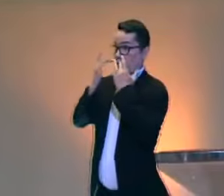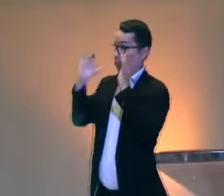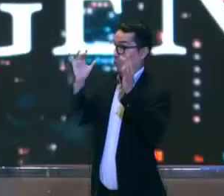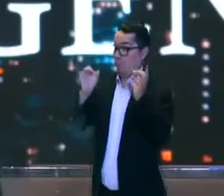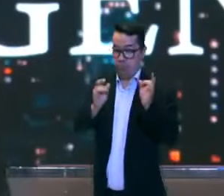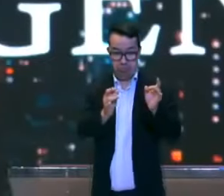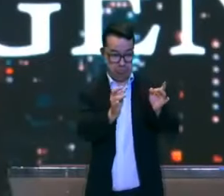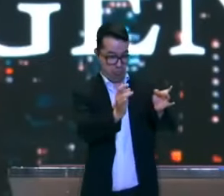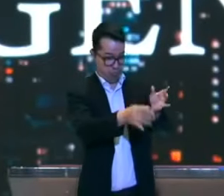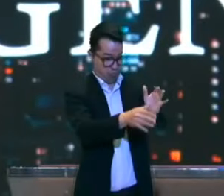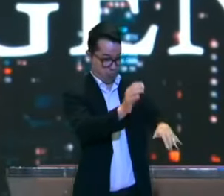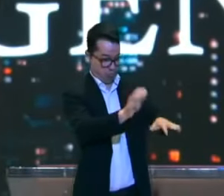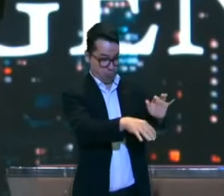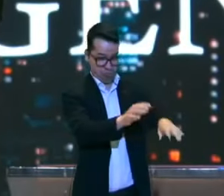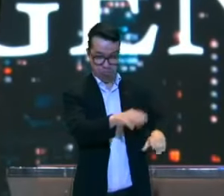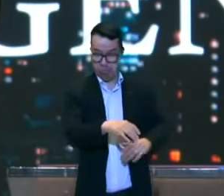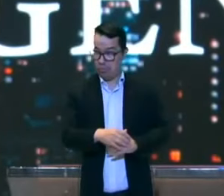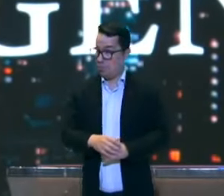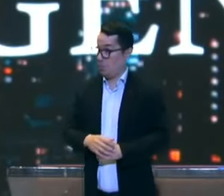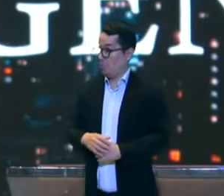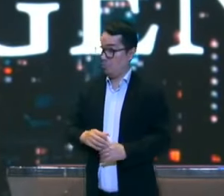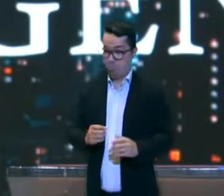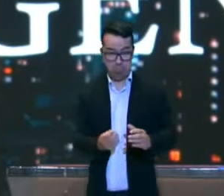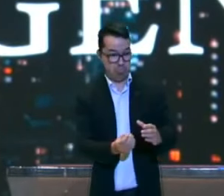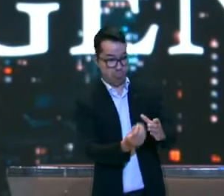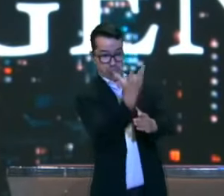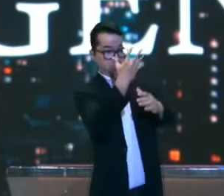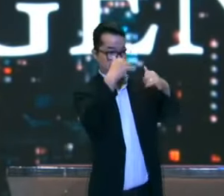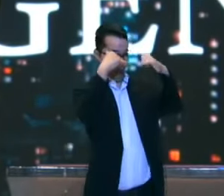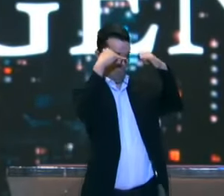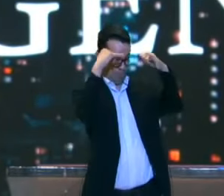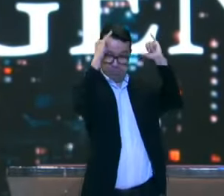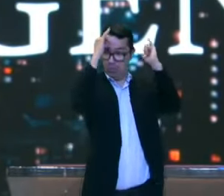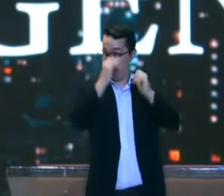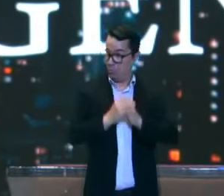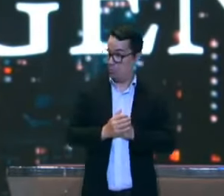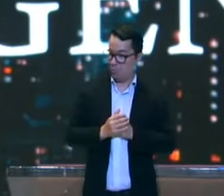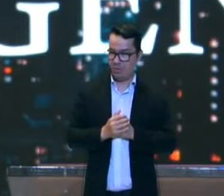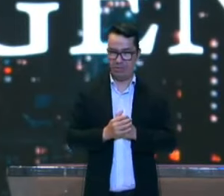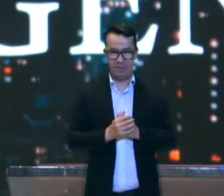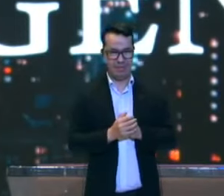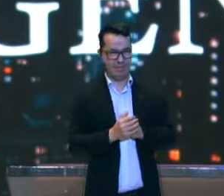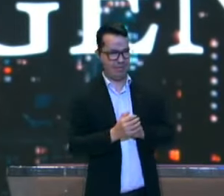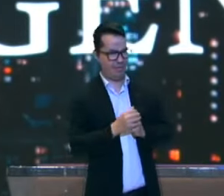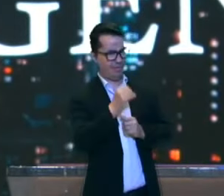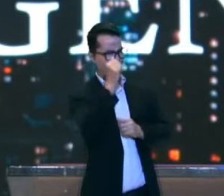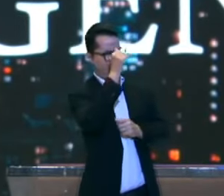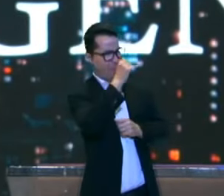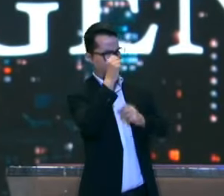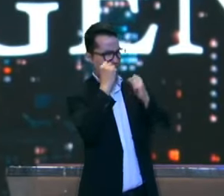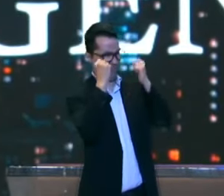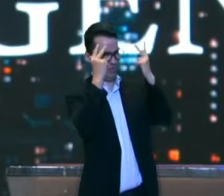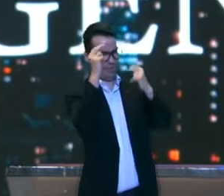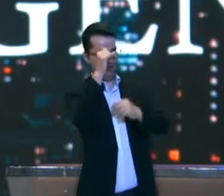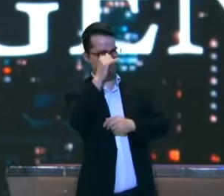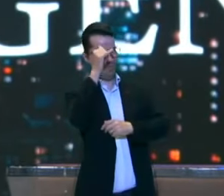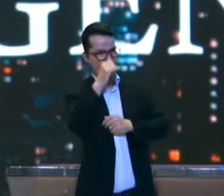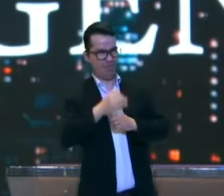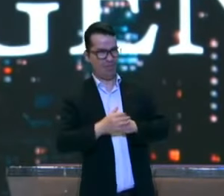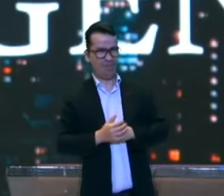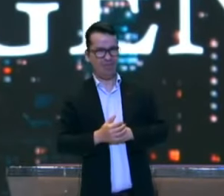Tem marido tentando fazer a mulher acreditar que foi assim. Surgiu um bezerrinho